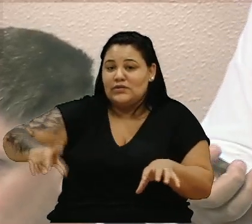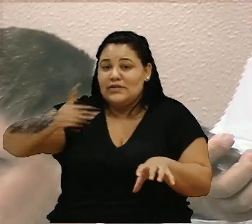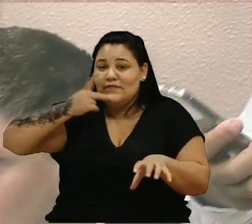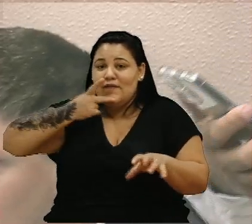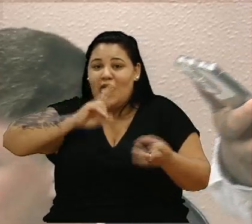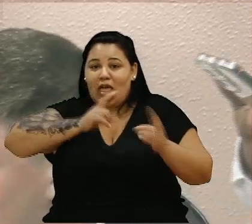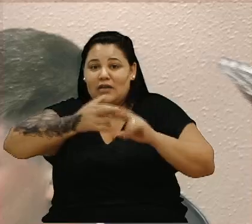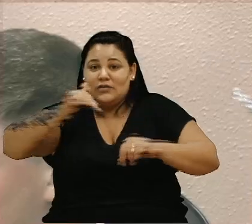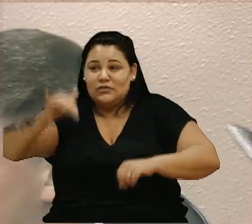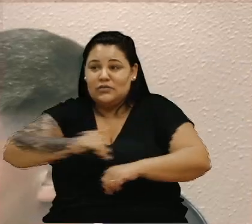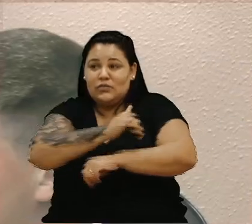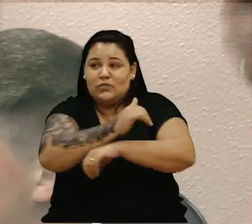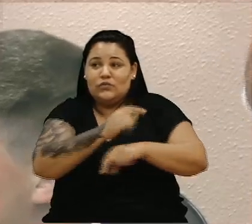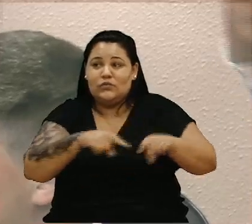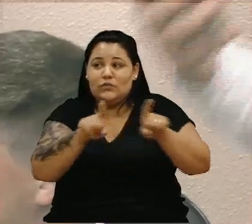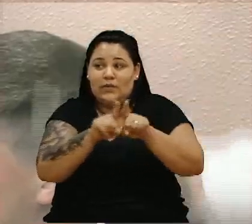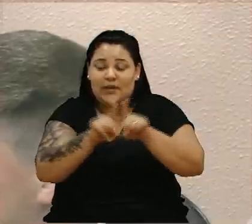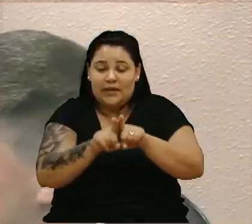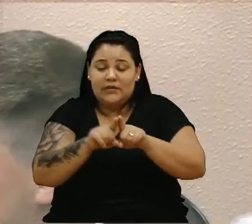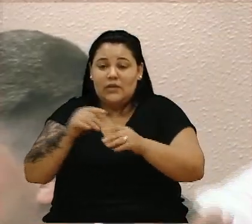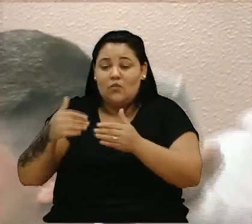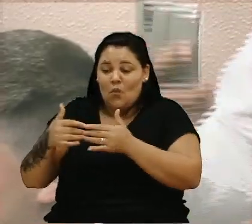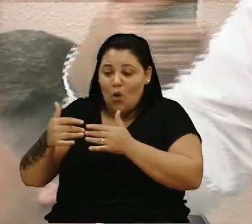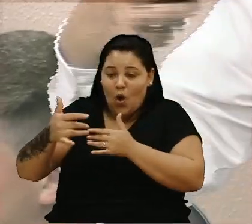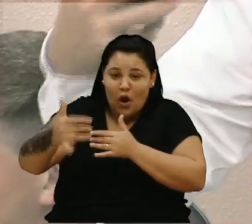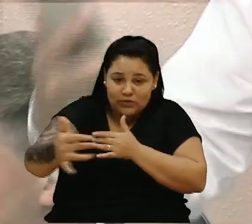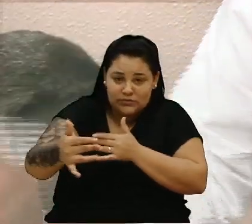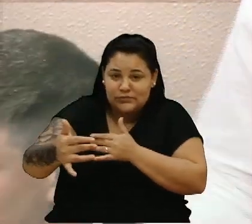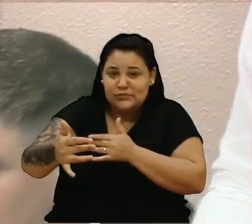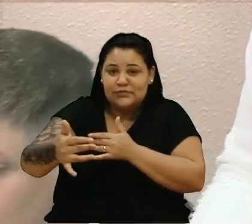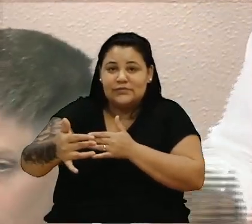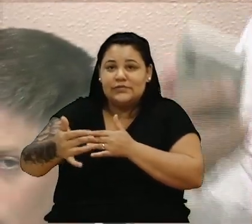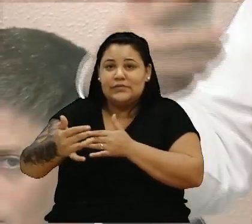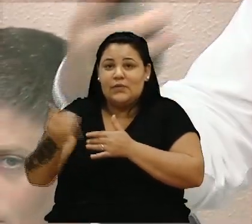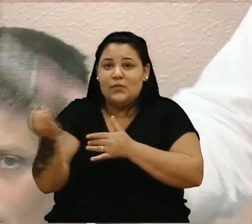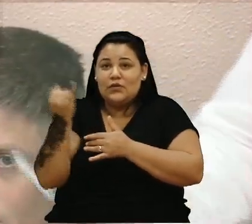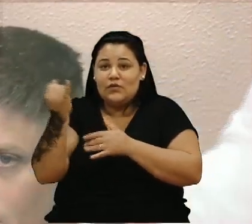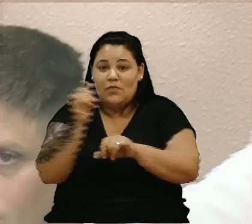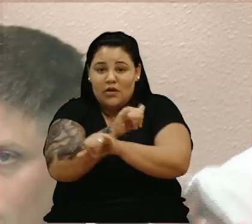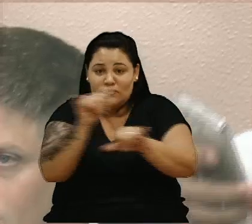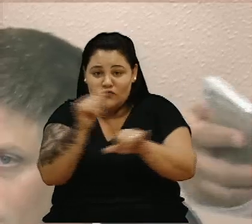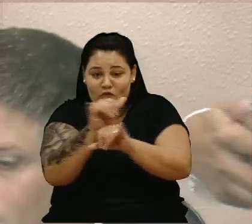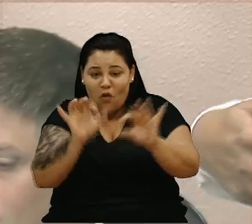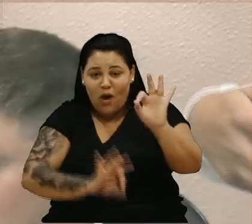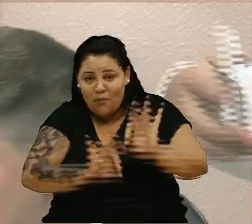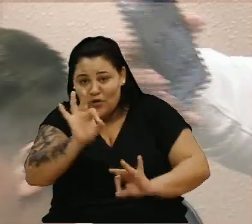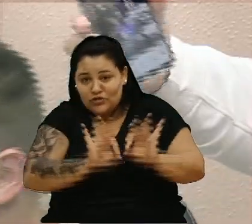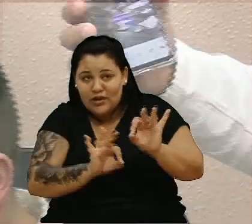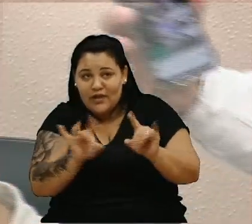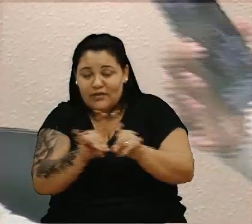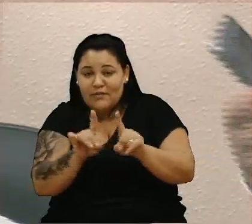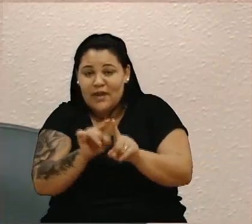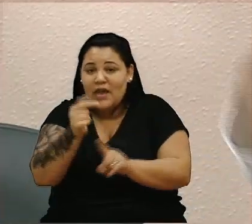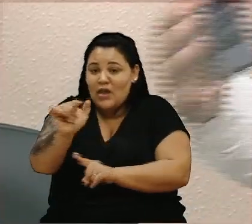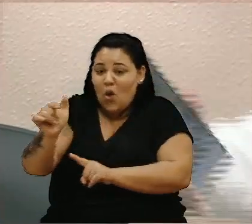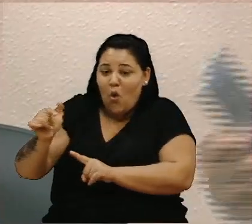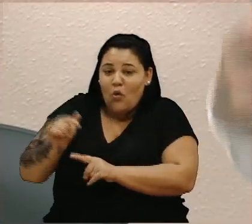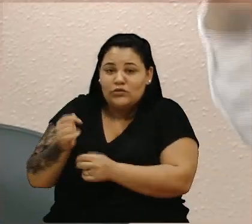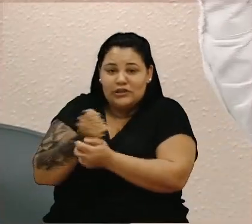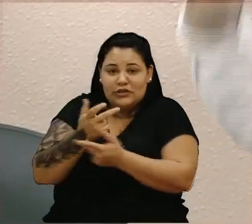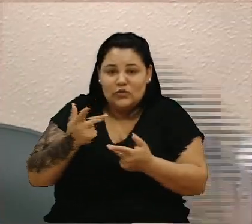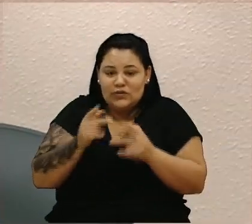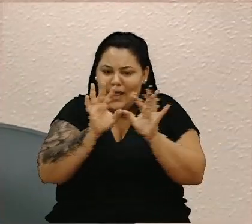Vila Oliva. Então, os próximos passos para anúncios do projeto e